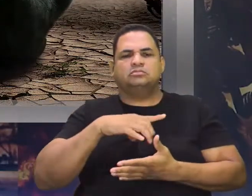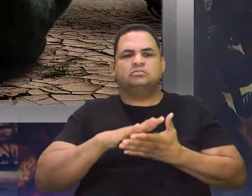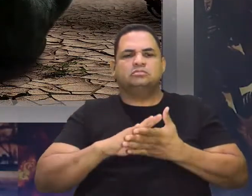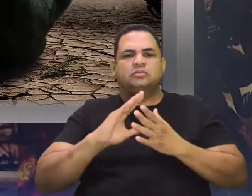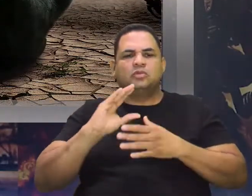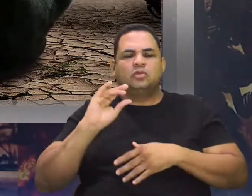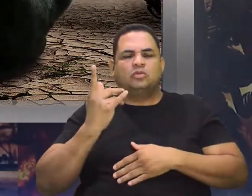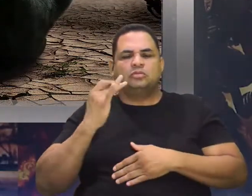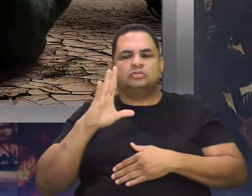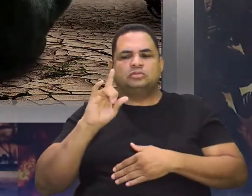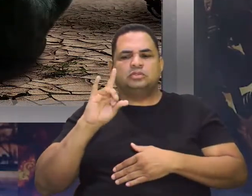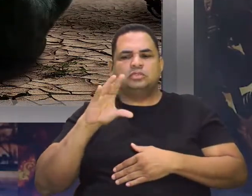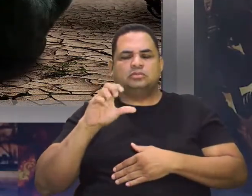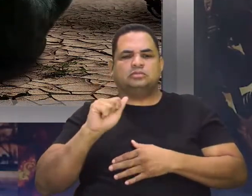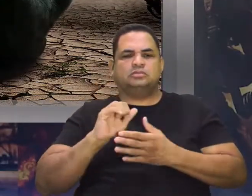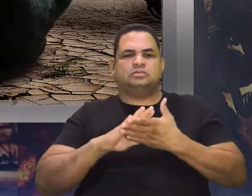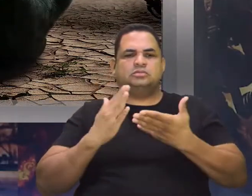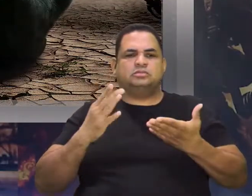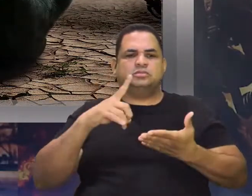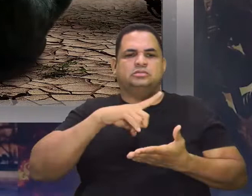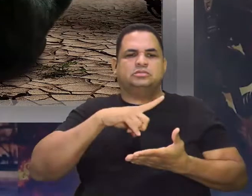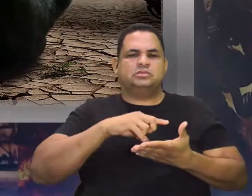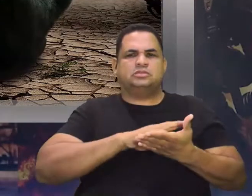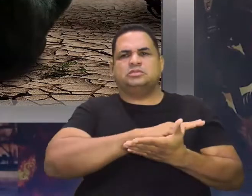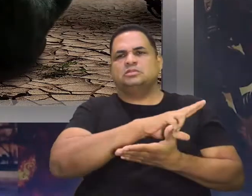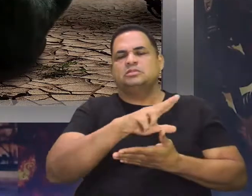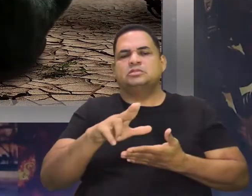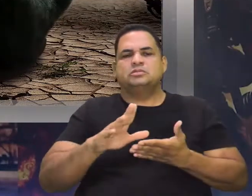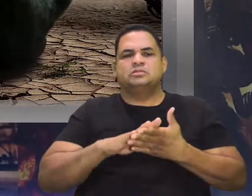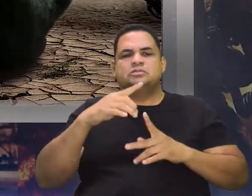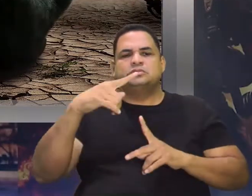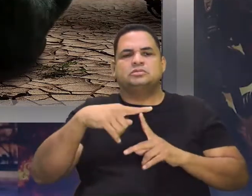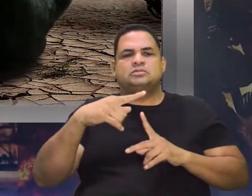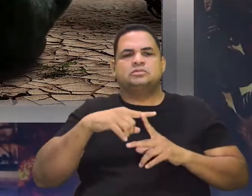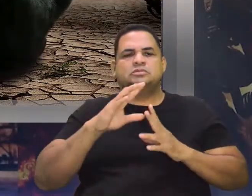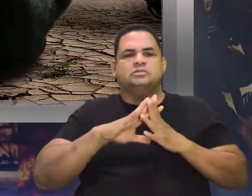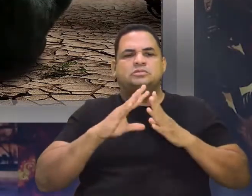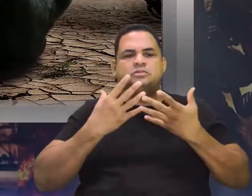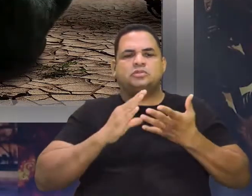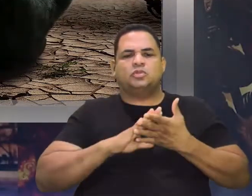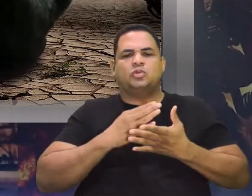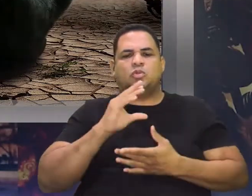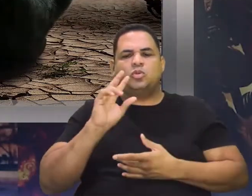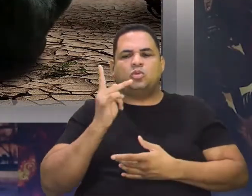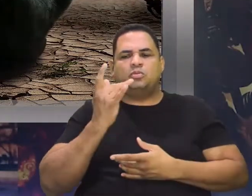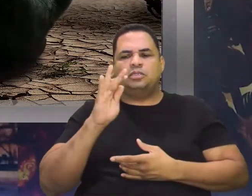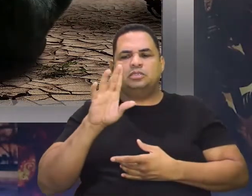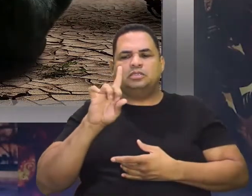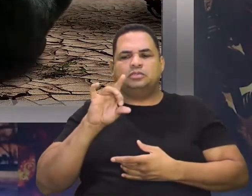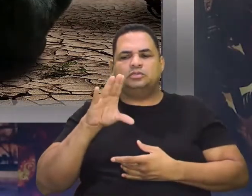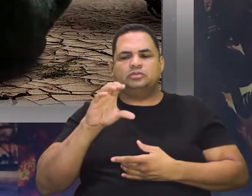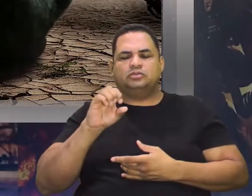Homo sapiens, o Homo neanderthalense, nós vamos ter vários tipos de hominídeo.